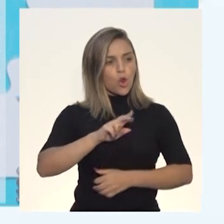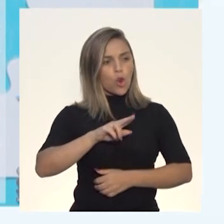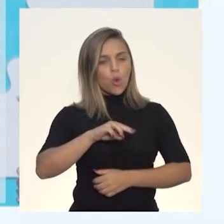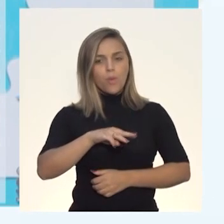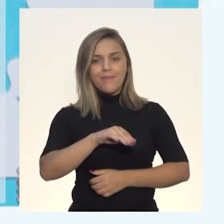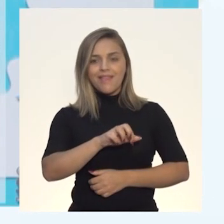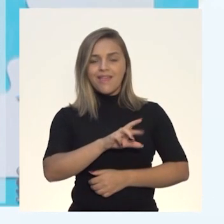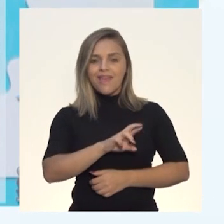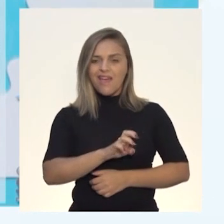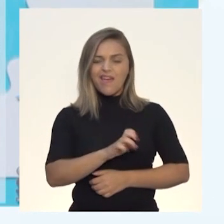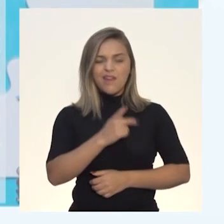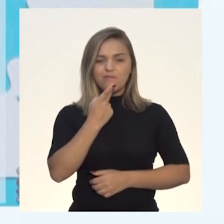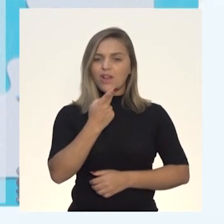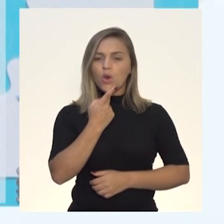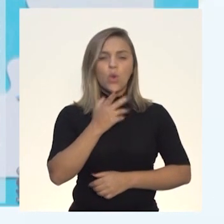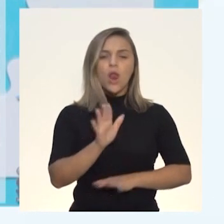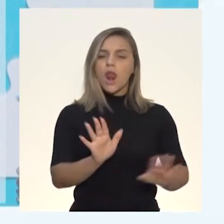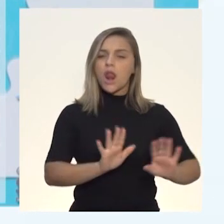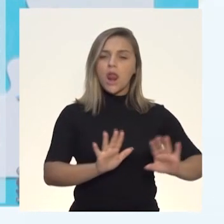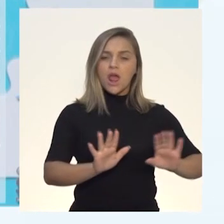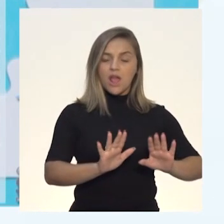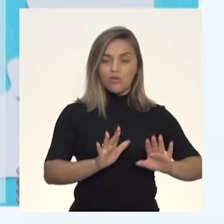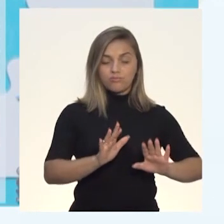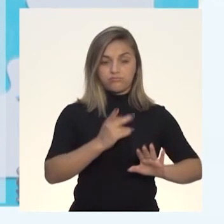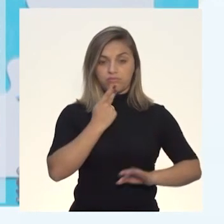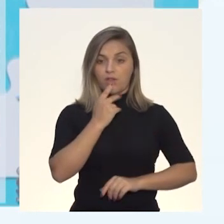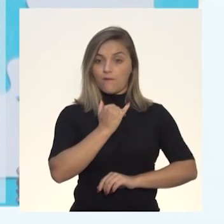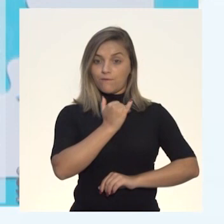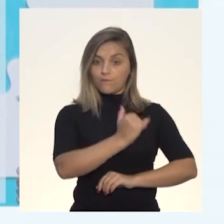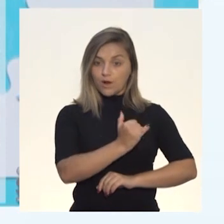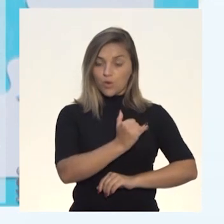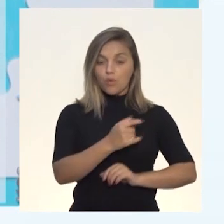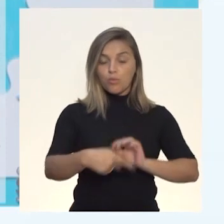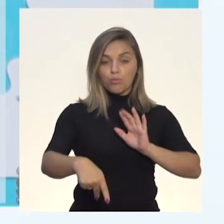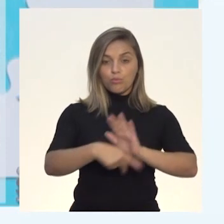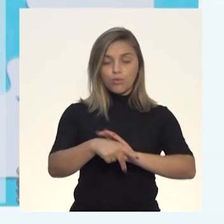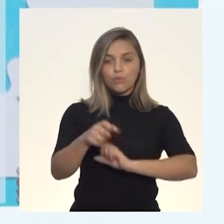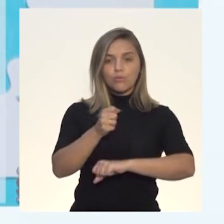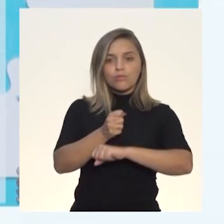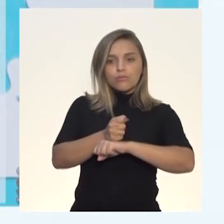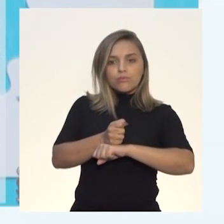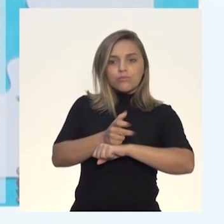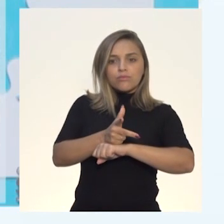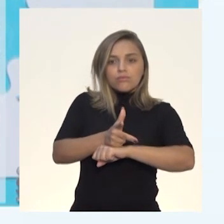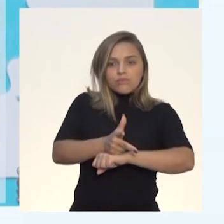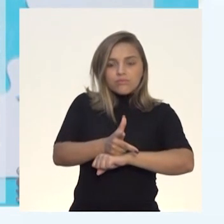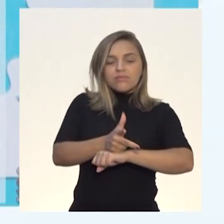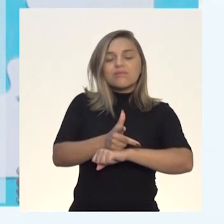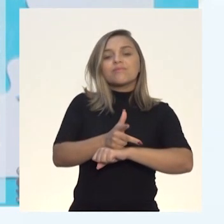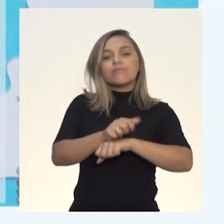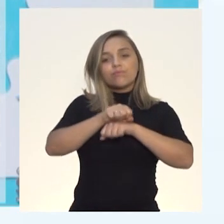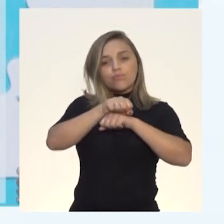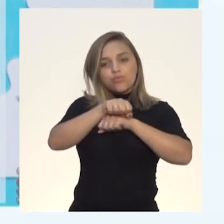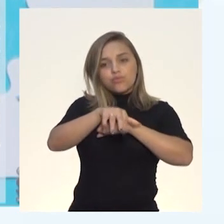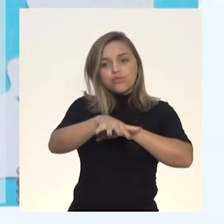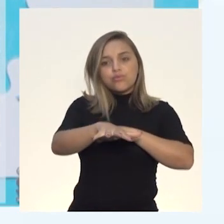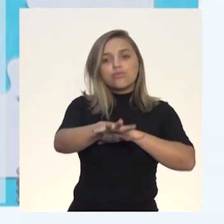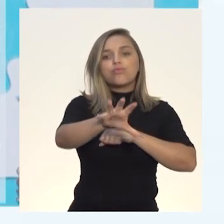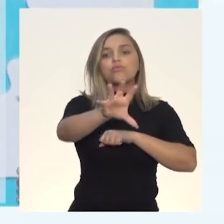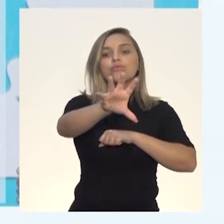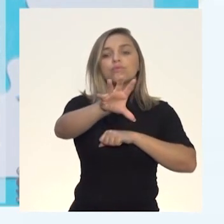desencorajou-o. Disse-lhe que o cinematógrafo não tinha o menor futuro